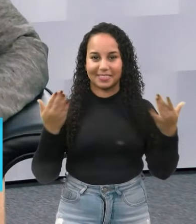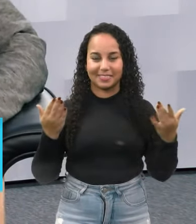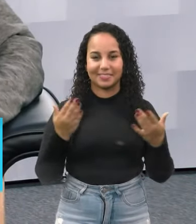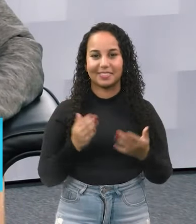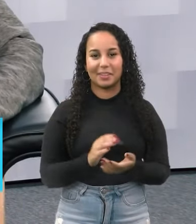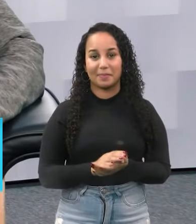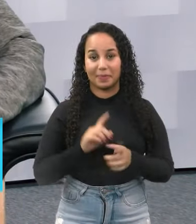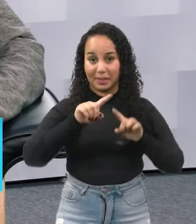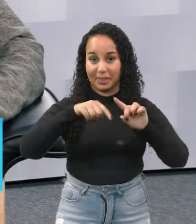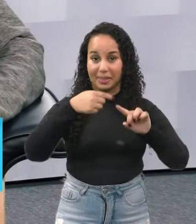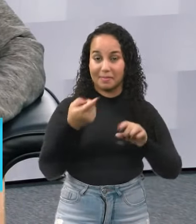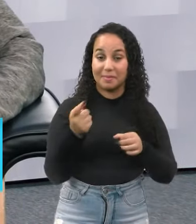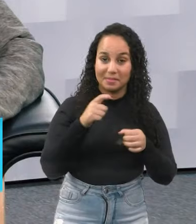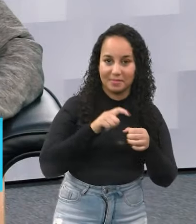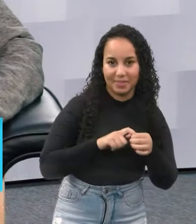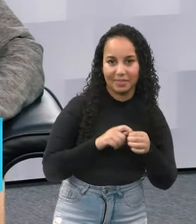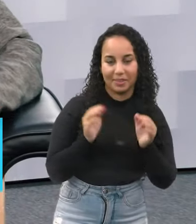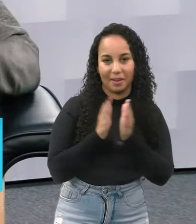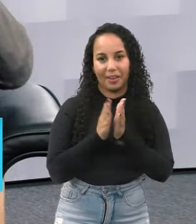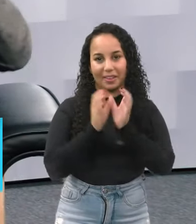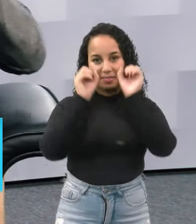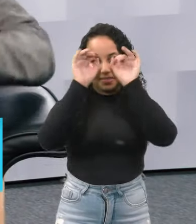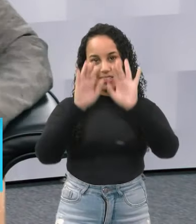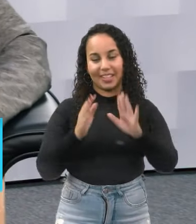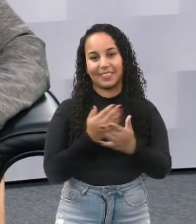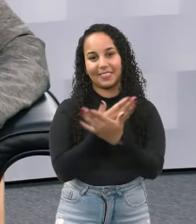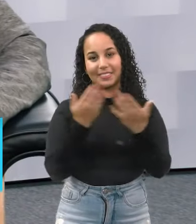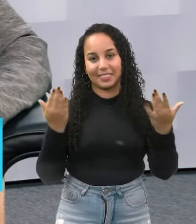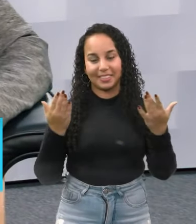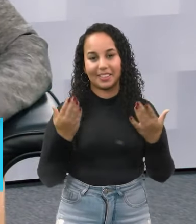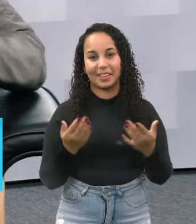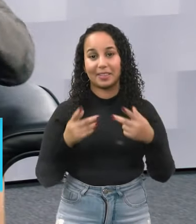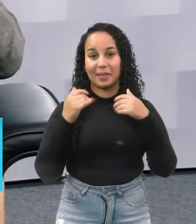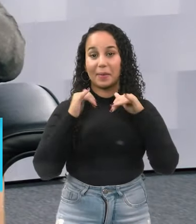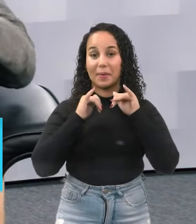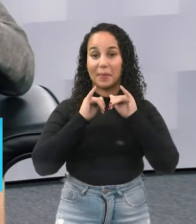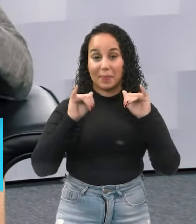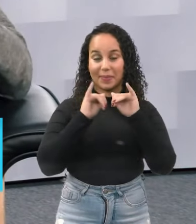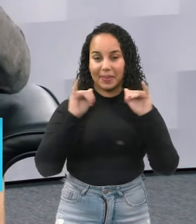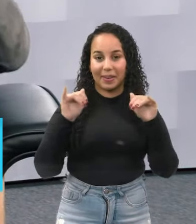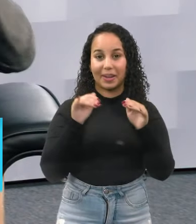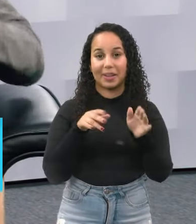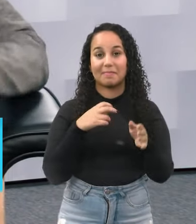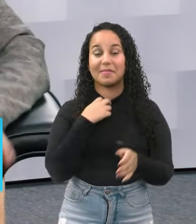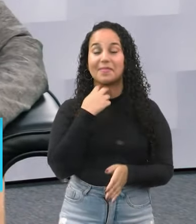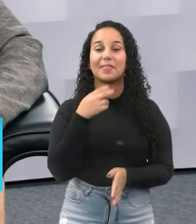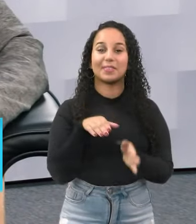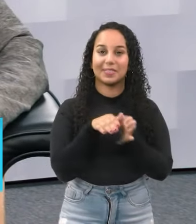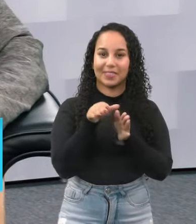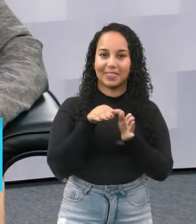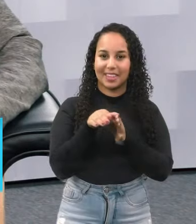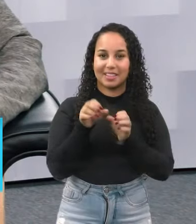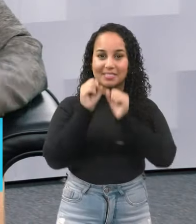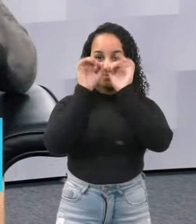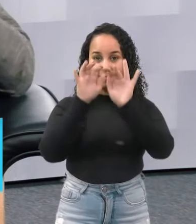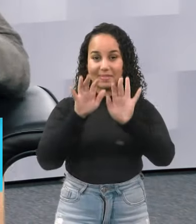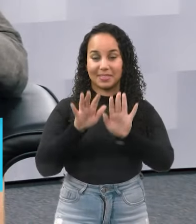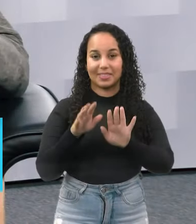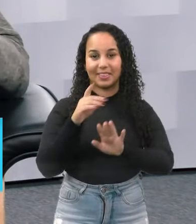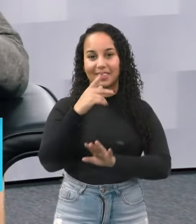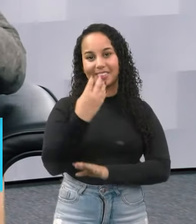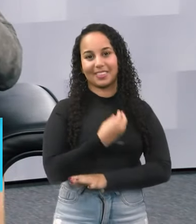eu volto para fazer uma oração por você. A voz do conselho é uma voz profética para a sua vida,